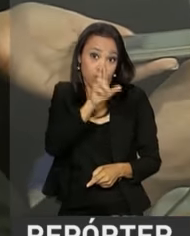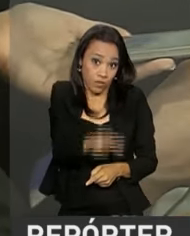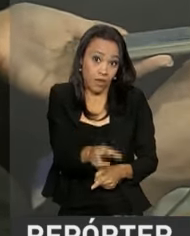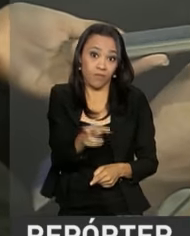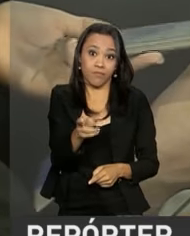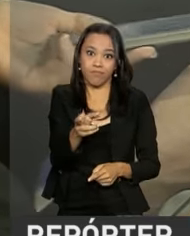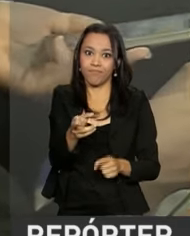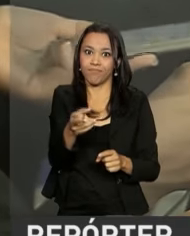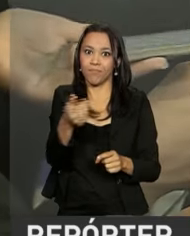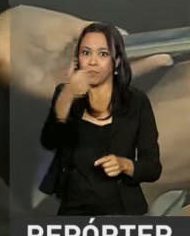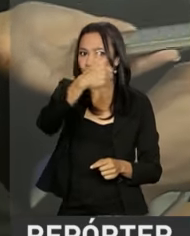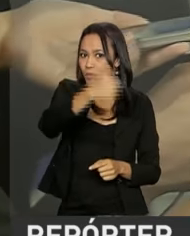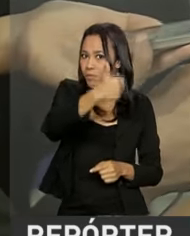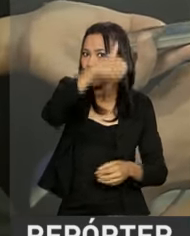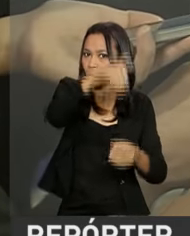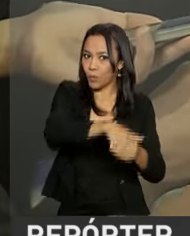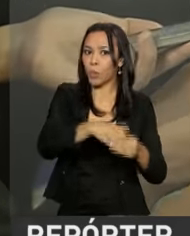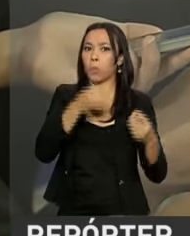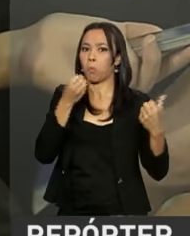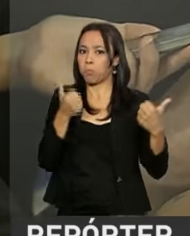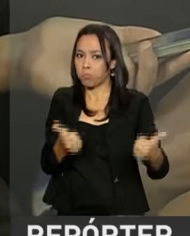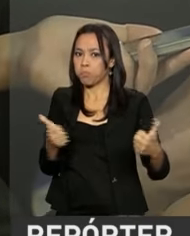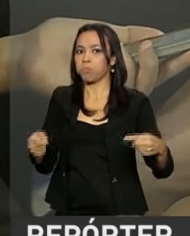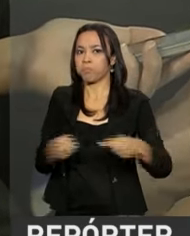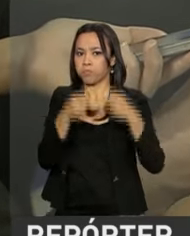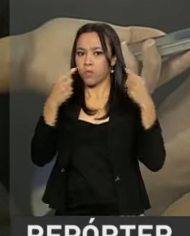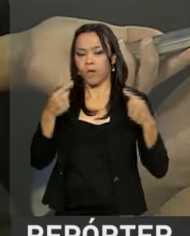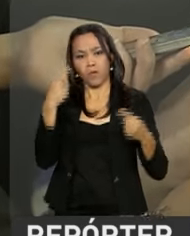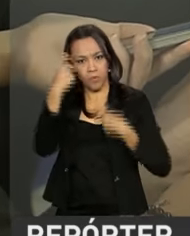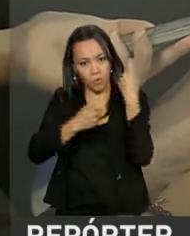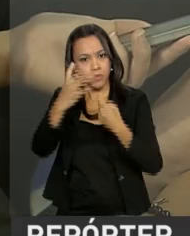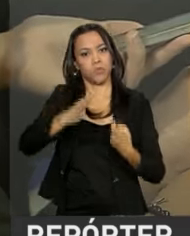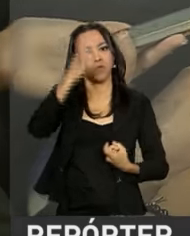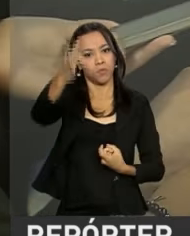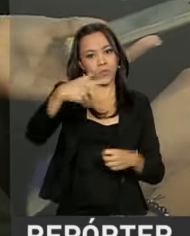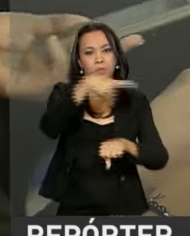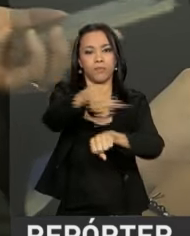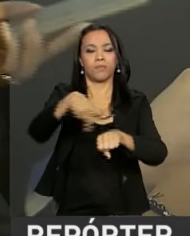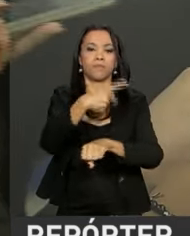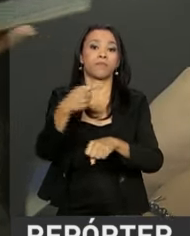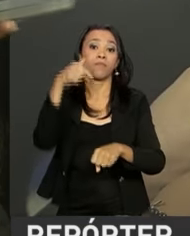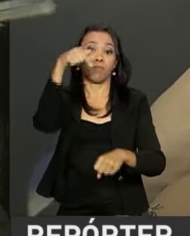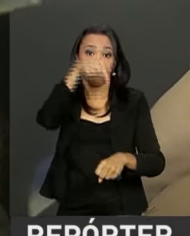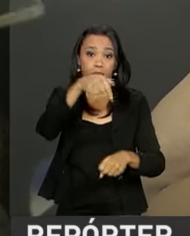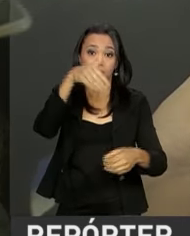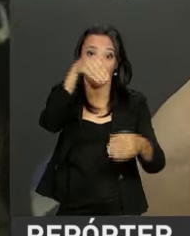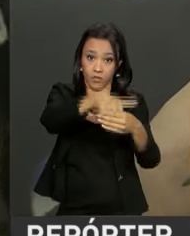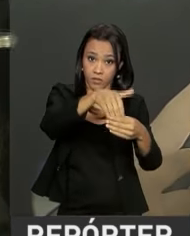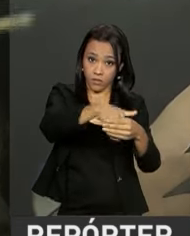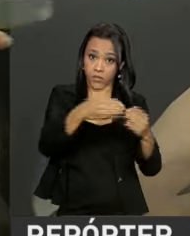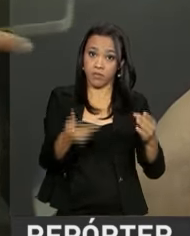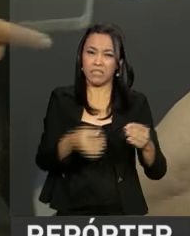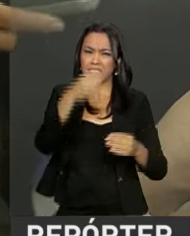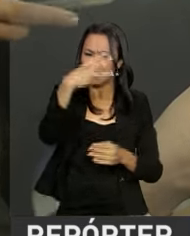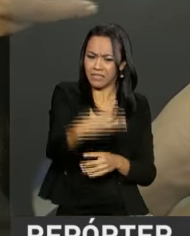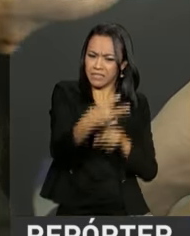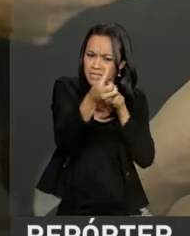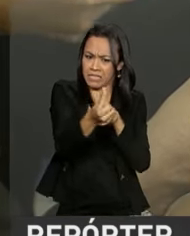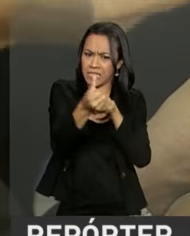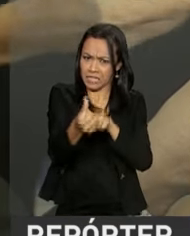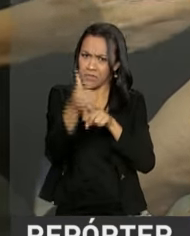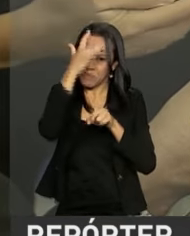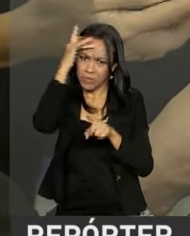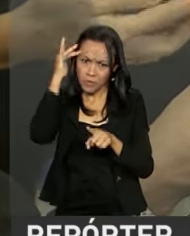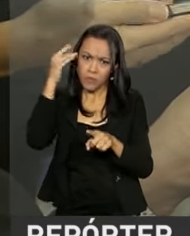de tudo, o compromisso que tem a base do governo com o futuro desse país. Não é uma votação com 366 votos,